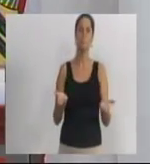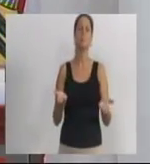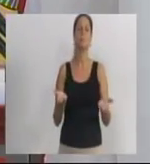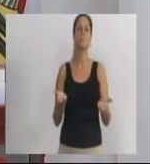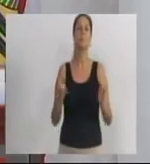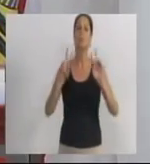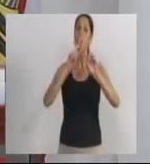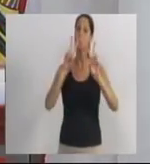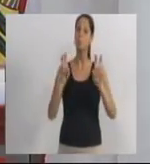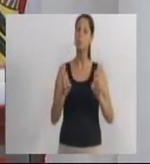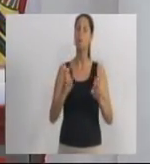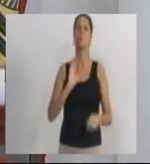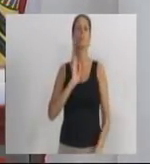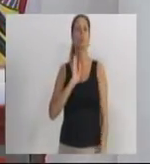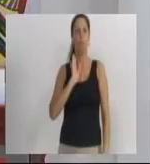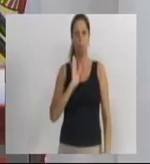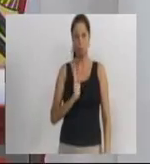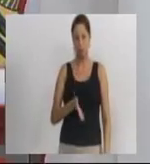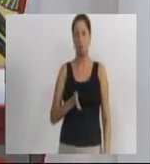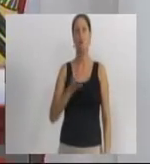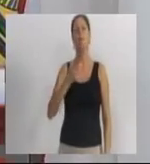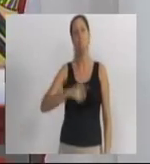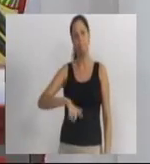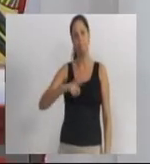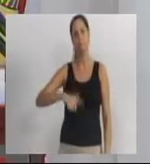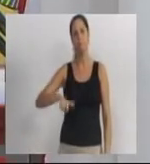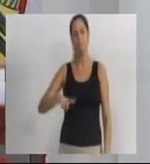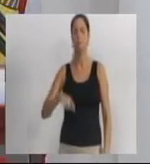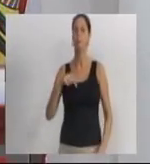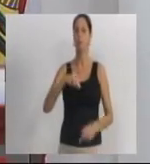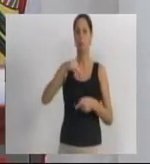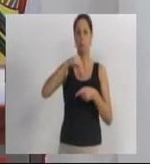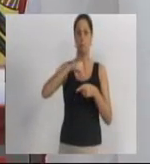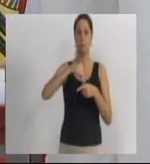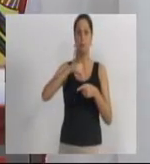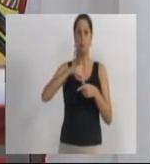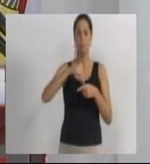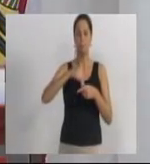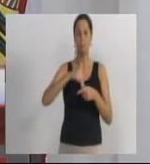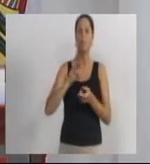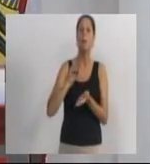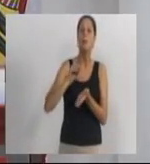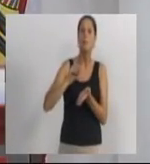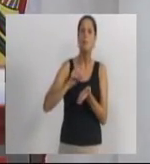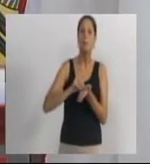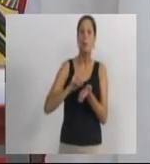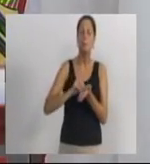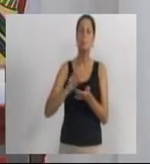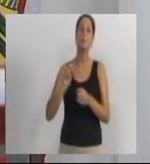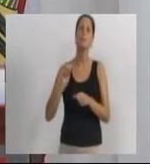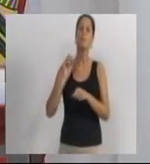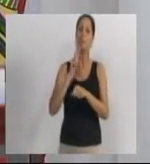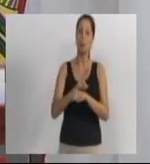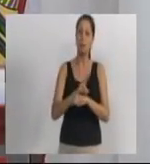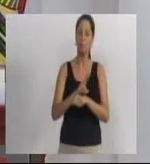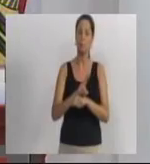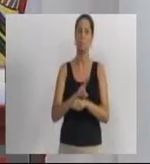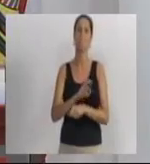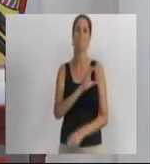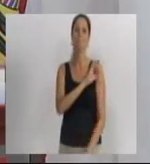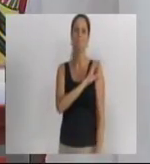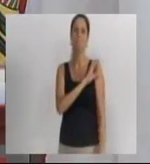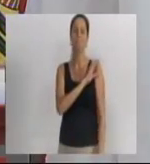de um tema que já é recorrente no nosso município: a falta de vagas de creche.